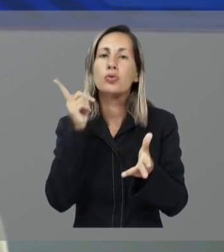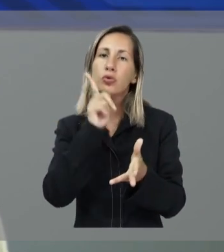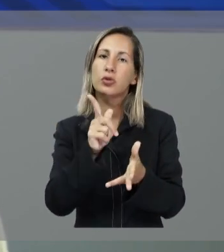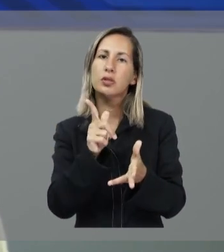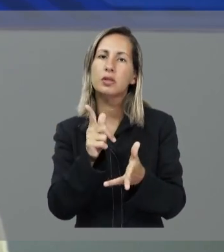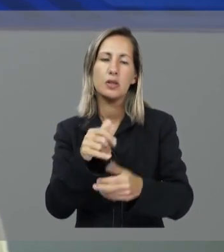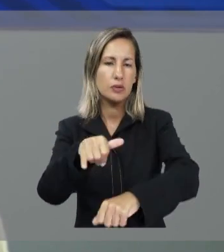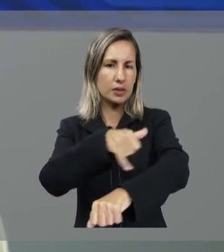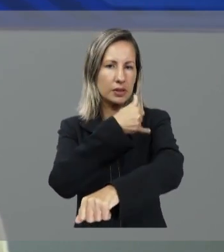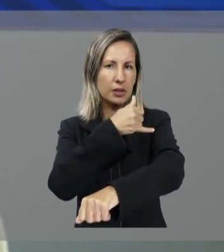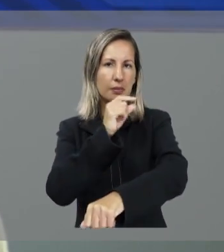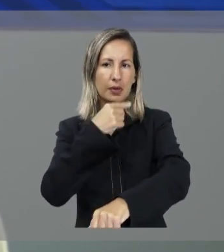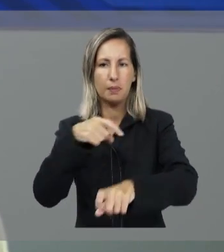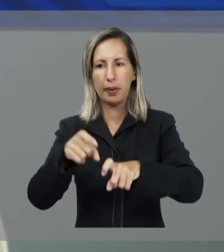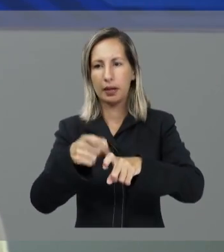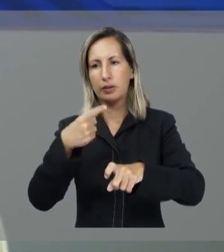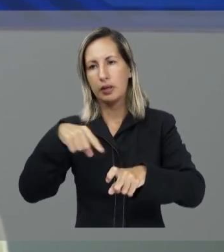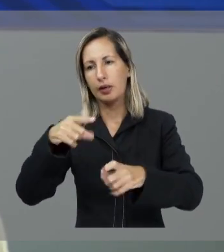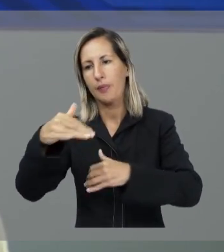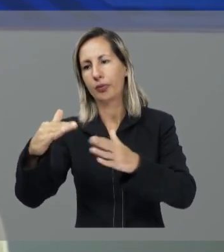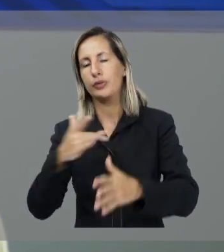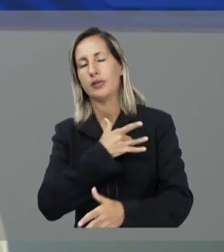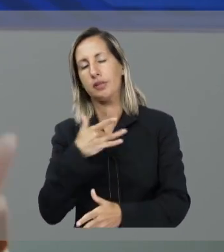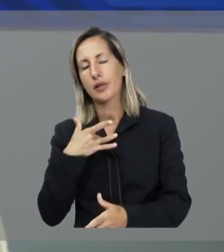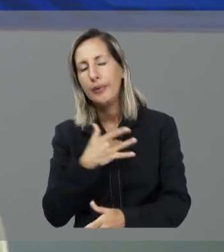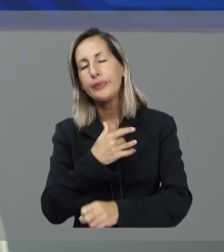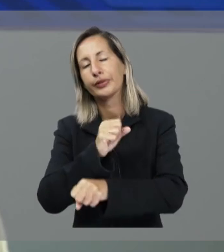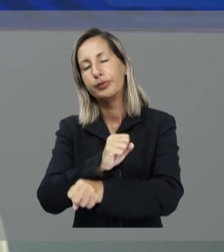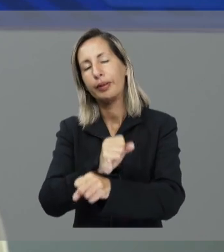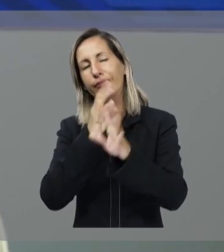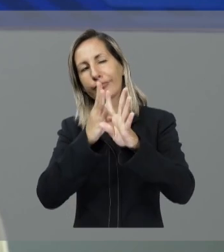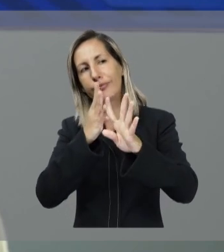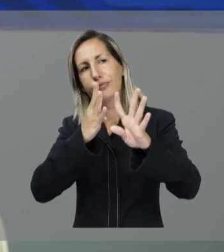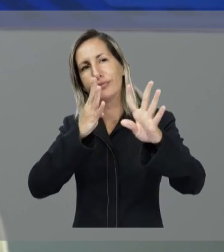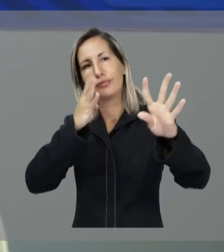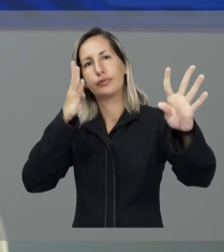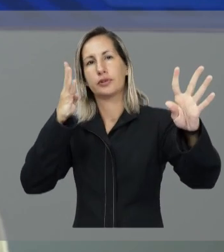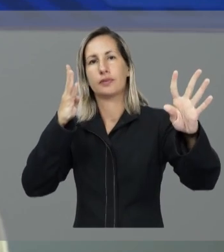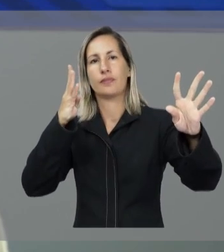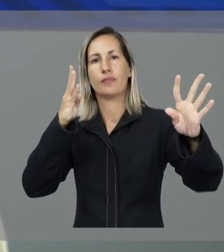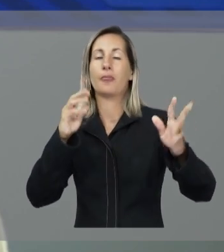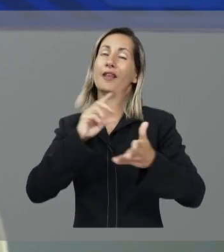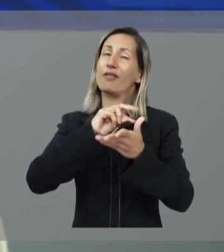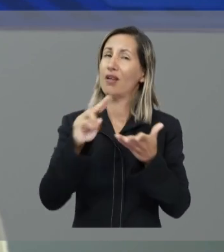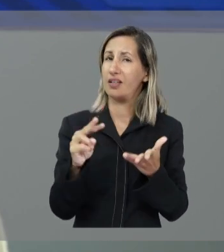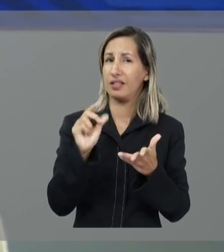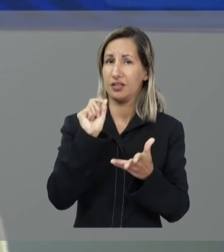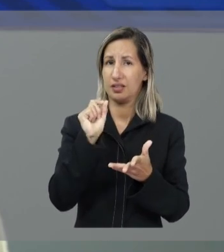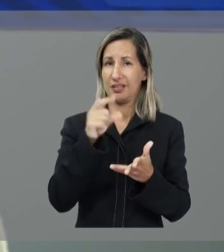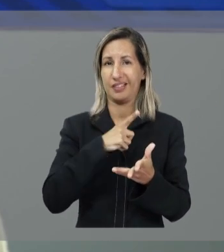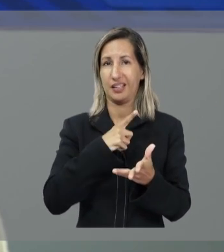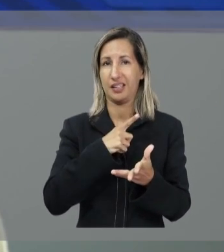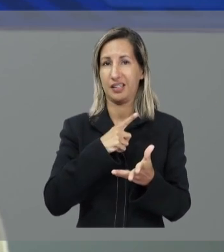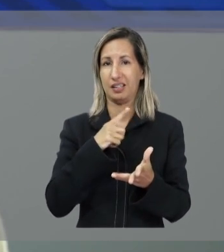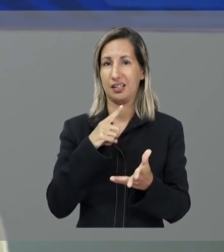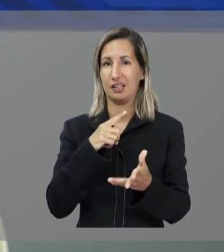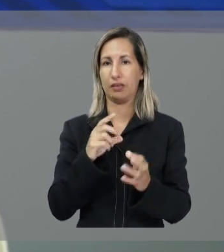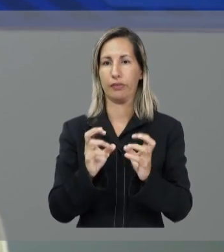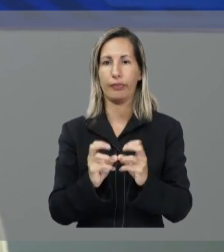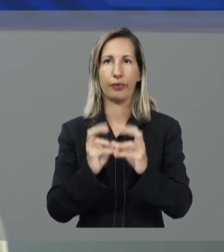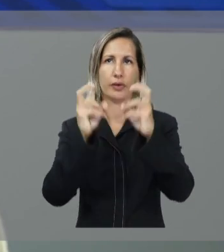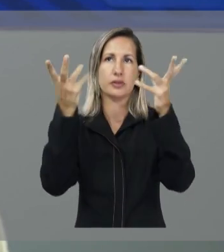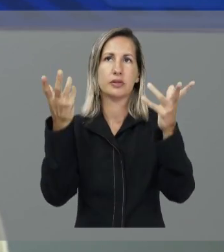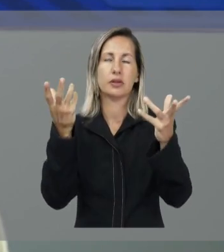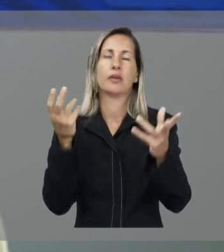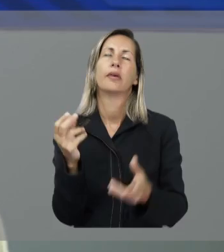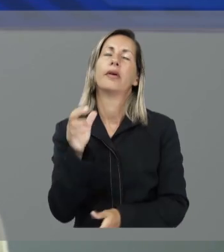um exame ou uma consulta, você tem que ir para um posto de saúde, ficar esperando filas intermináveis. E muitas vezes, se você tem aí um diagnóstico de um câncer, por